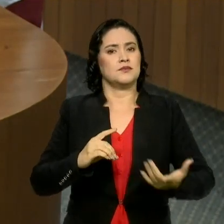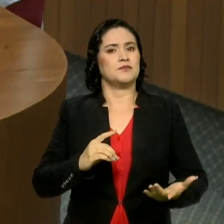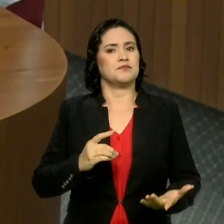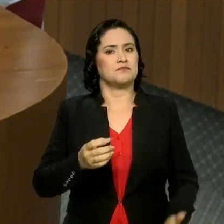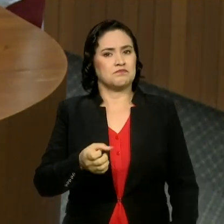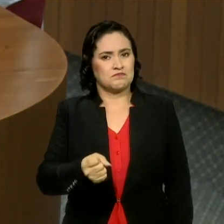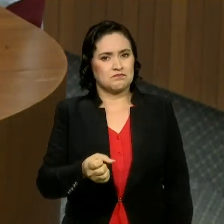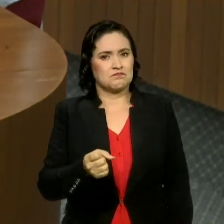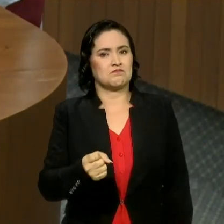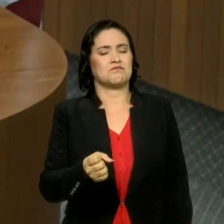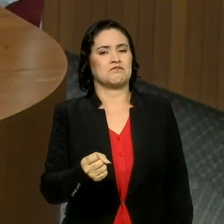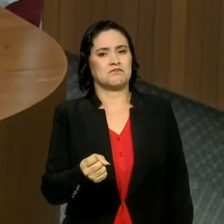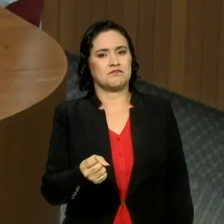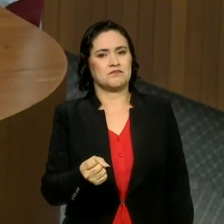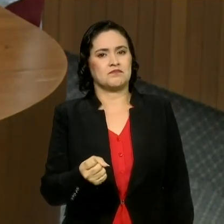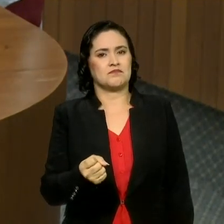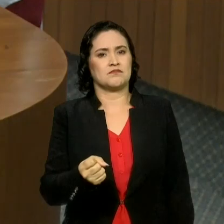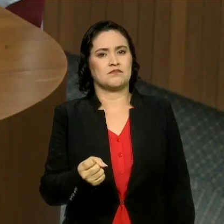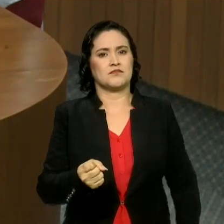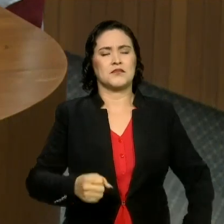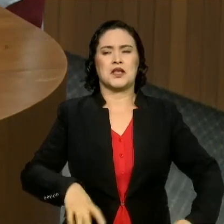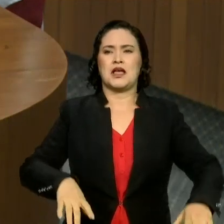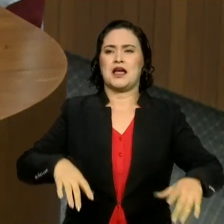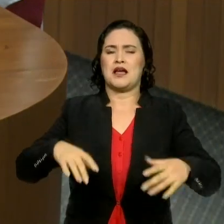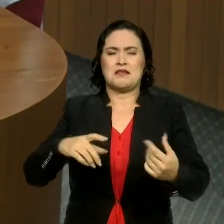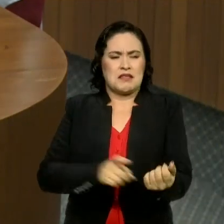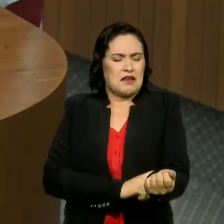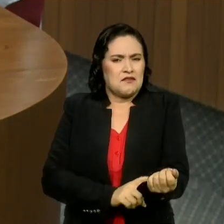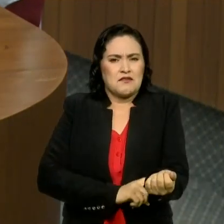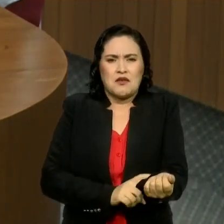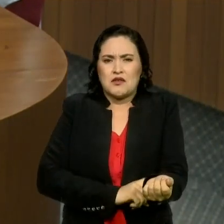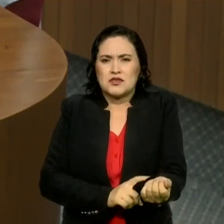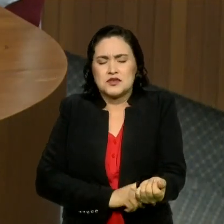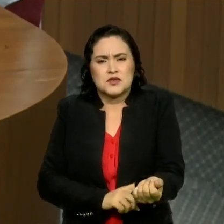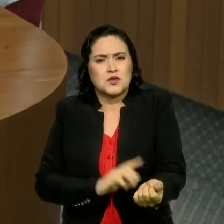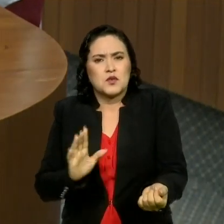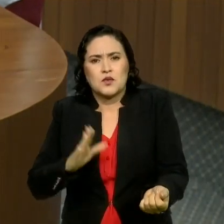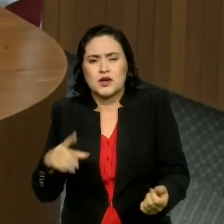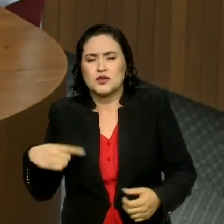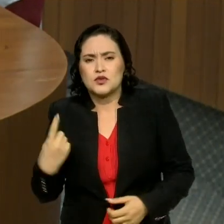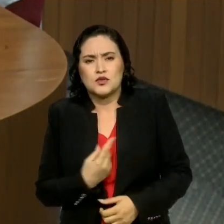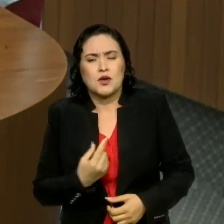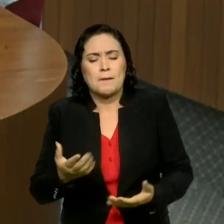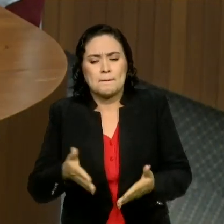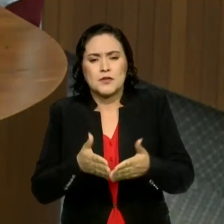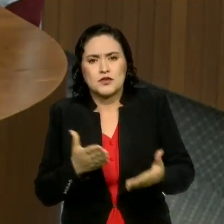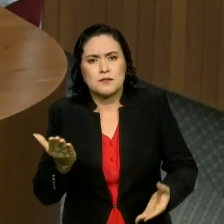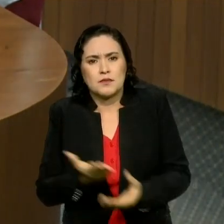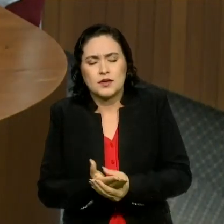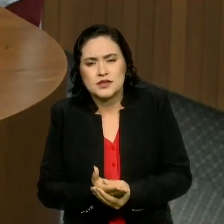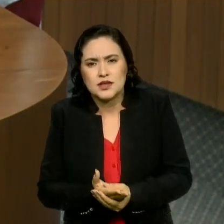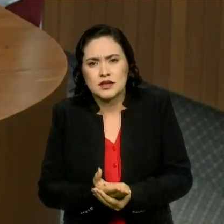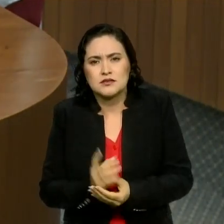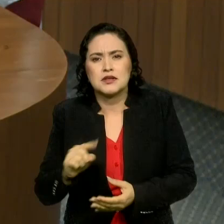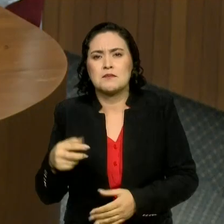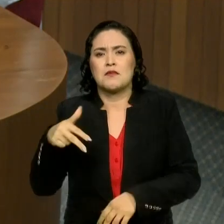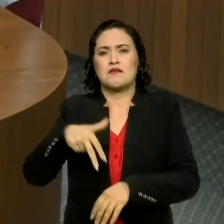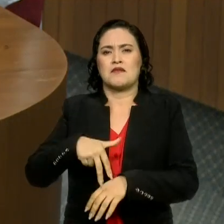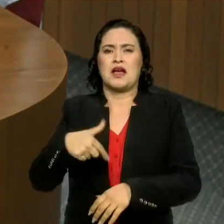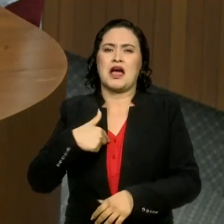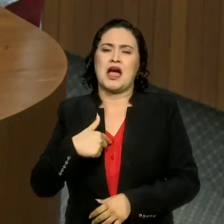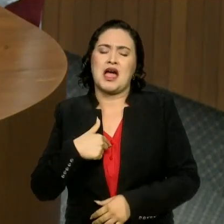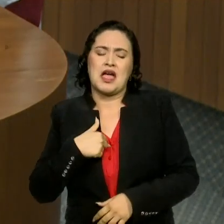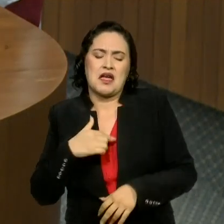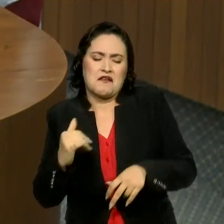dá xilique quando a gente pede as consequências legais da denúncia que ele fez, e depois vem para a tribuna se vitimizar.